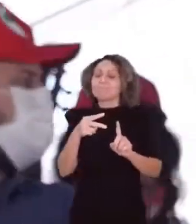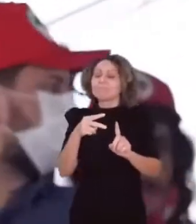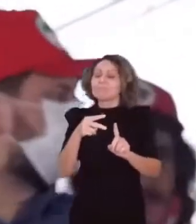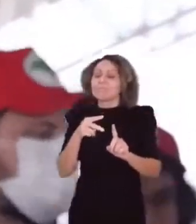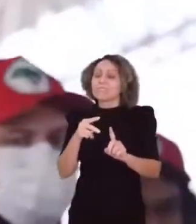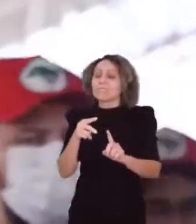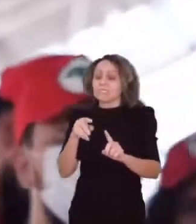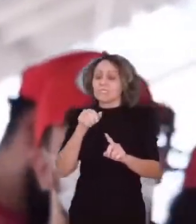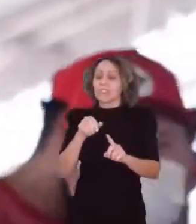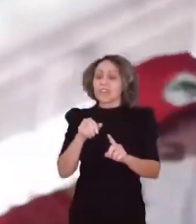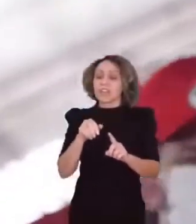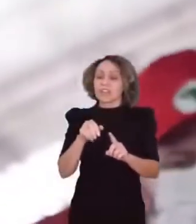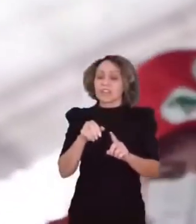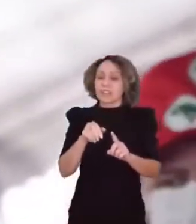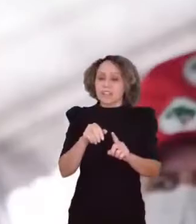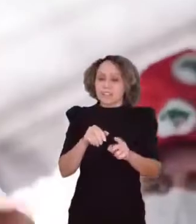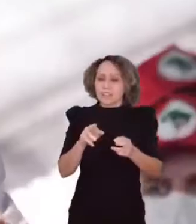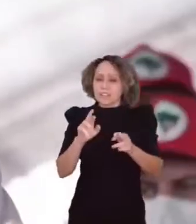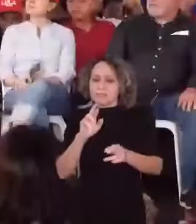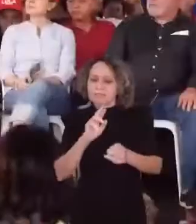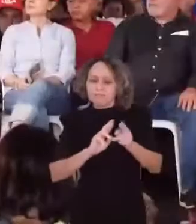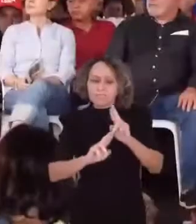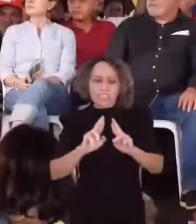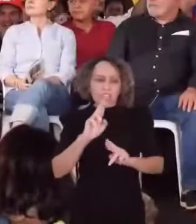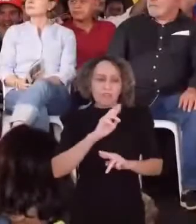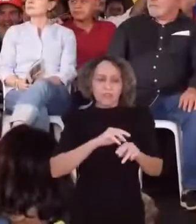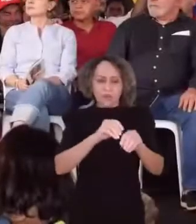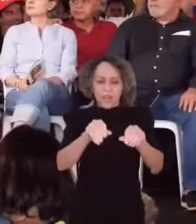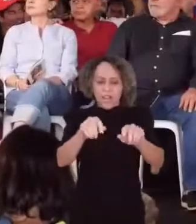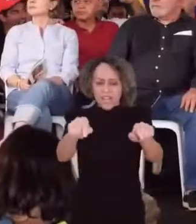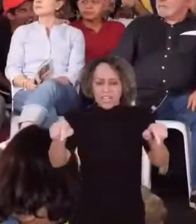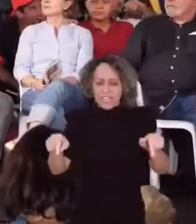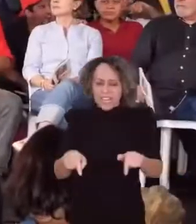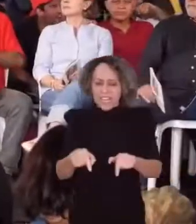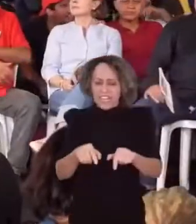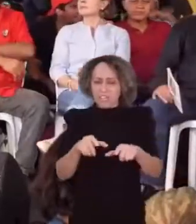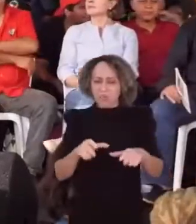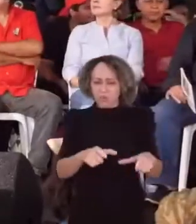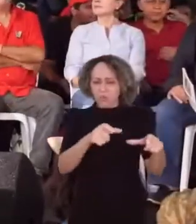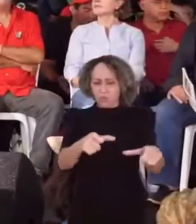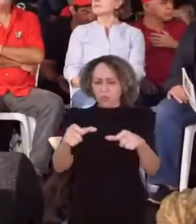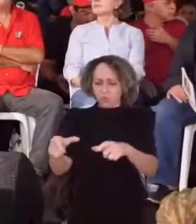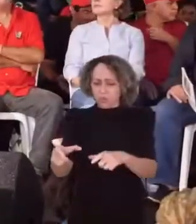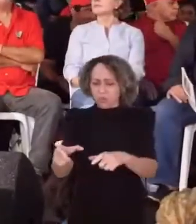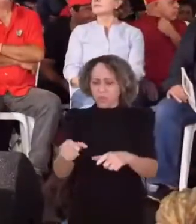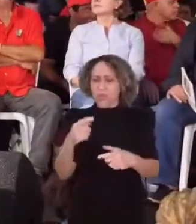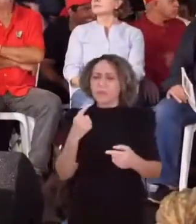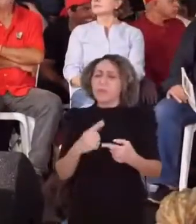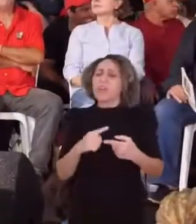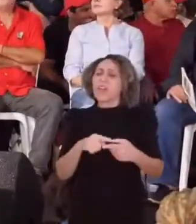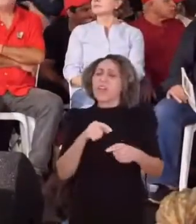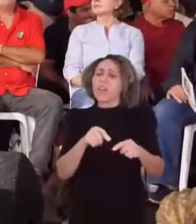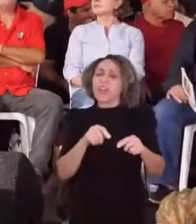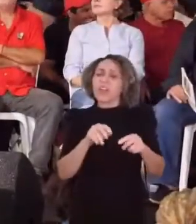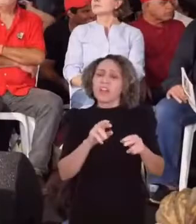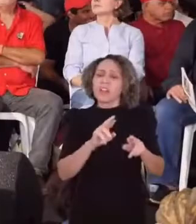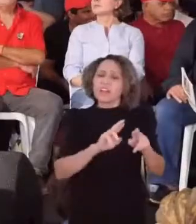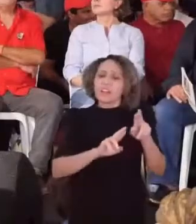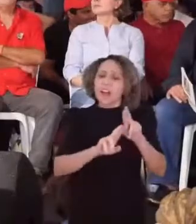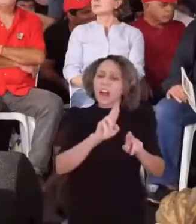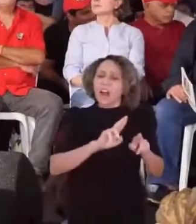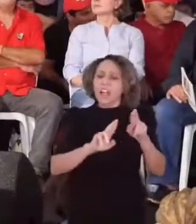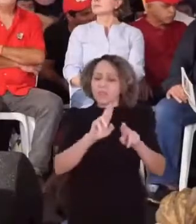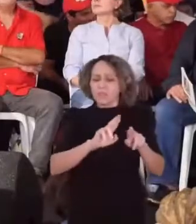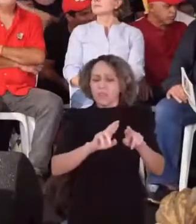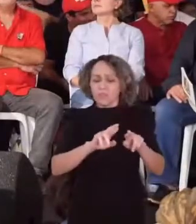muita gente achava que a reforma agrária era do sem terra. E nós descobrimos na luta